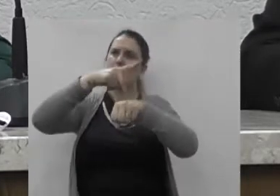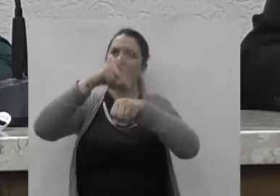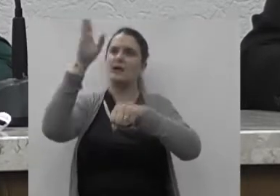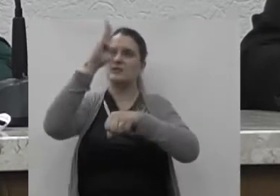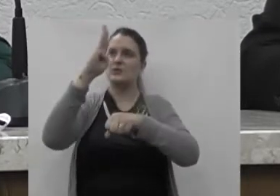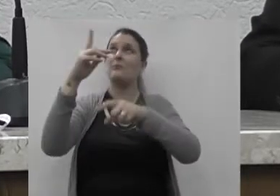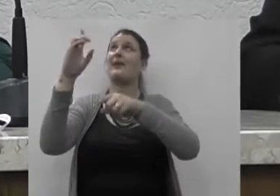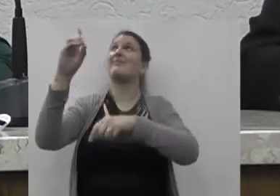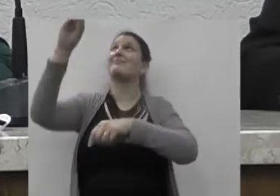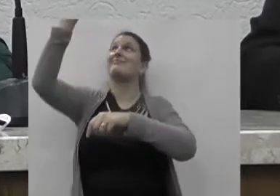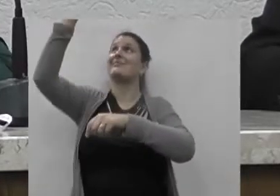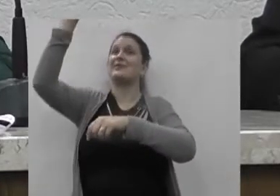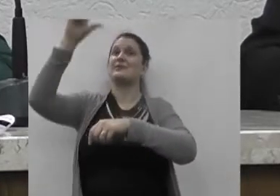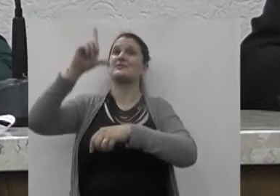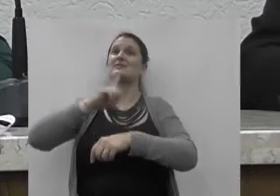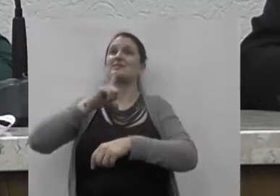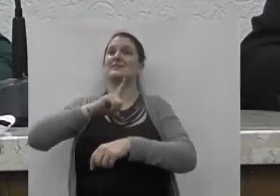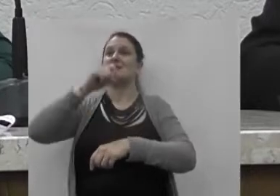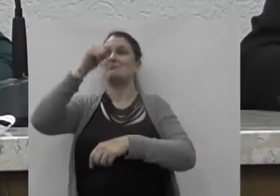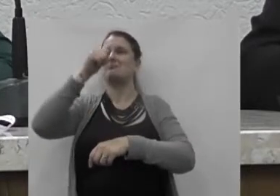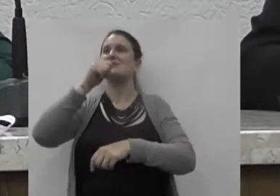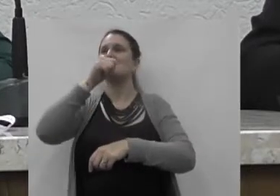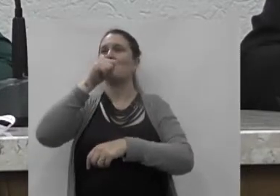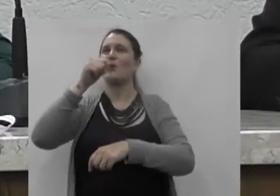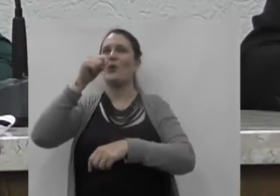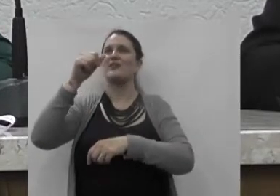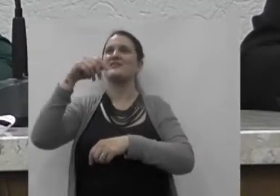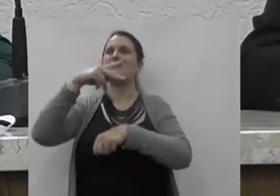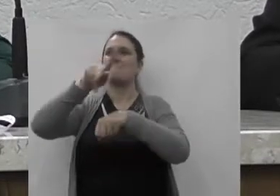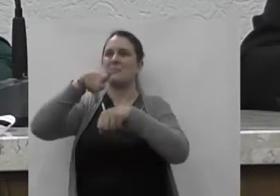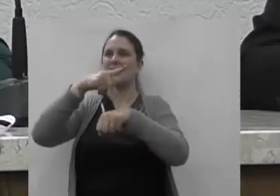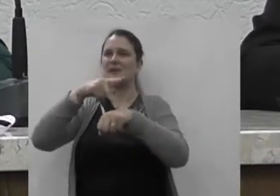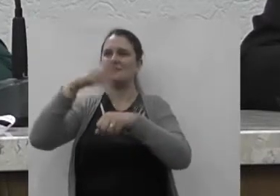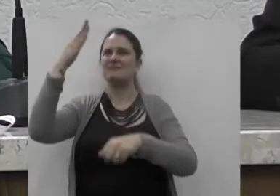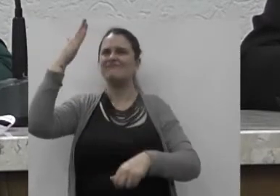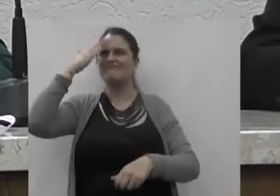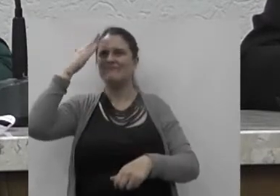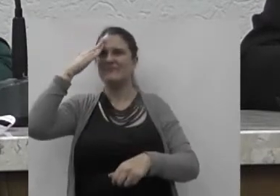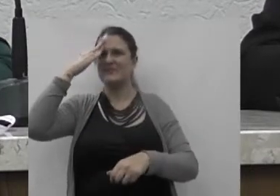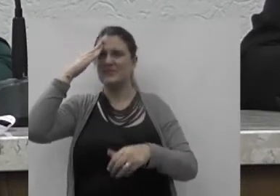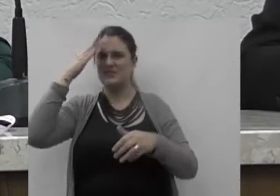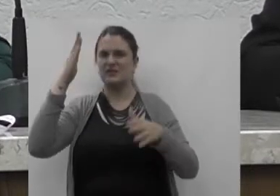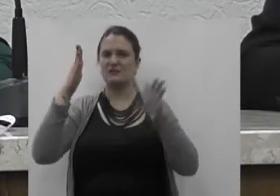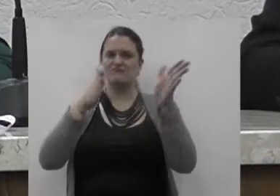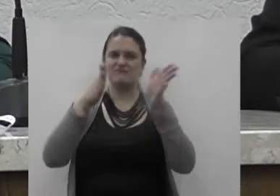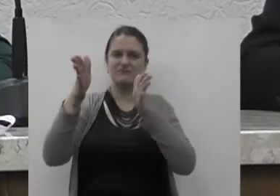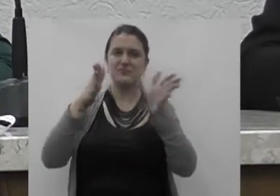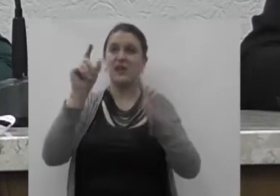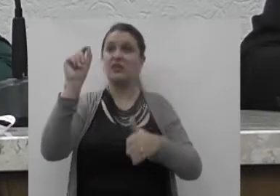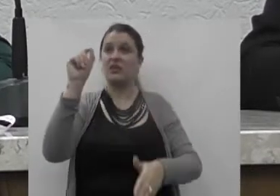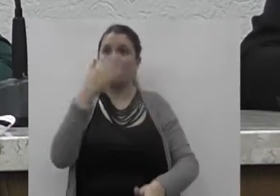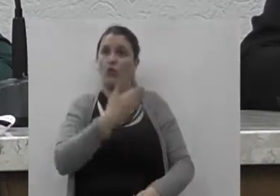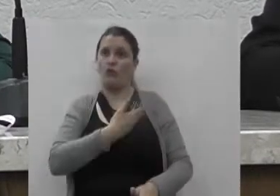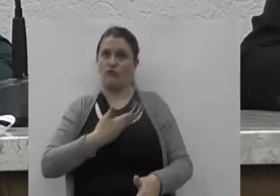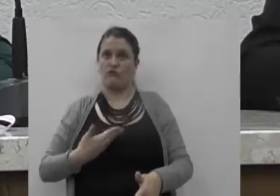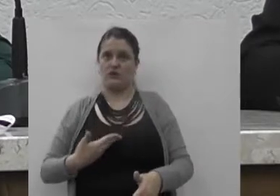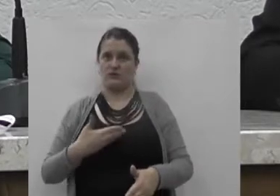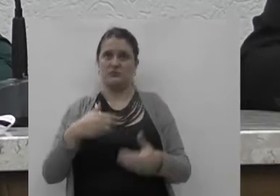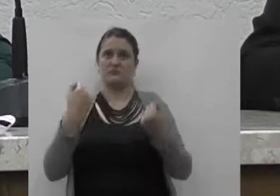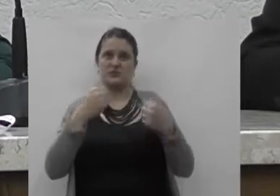que Deus tenha misericórdia do nosso país e dê sabedoria para os nossos governantes, que sejam